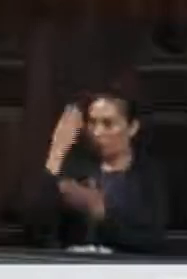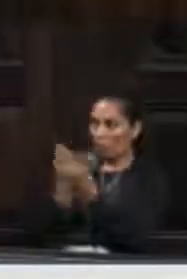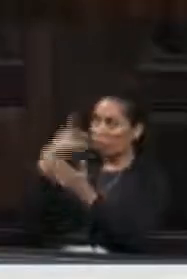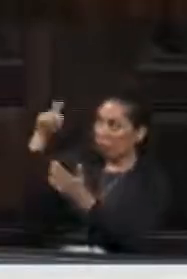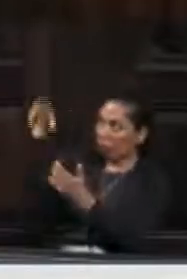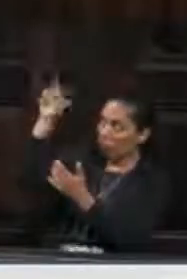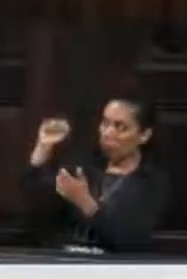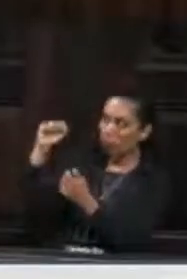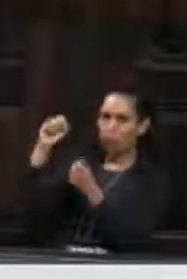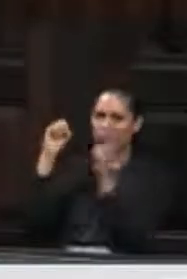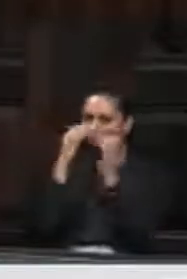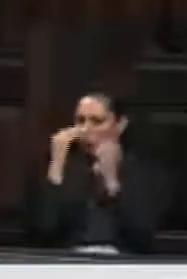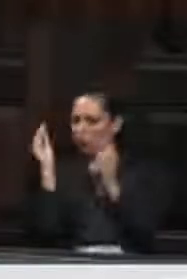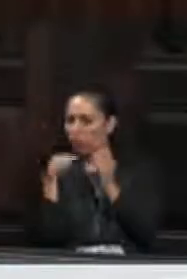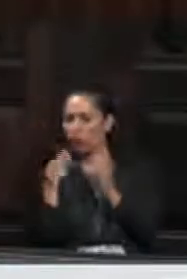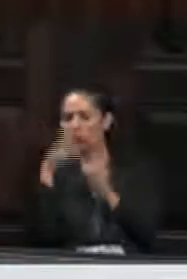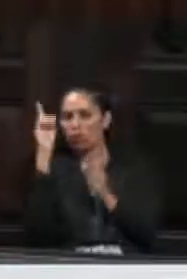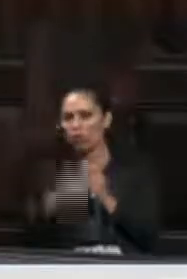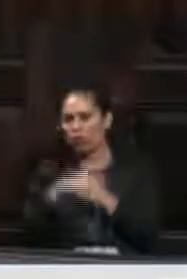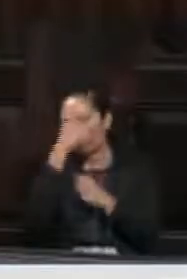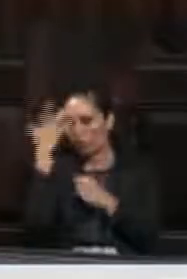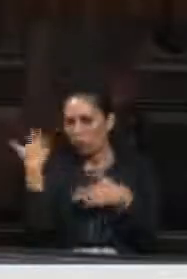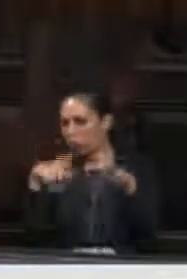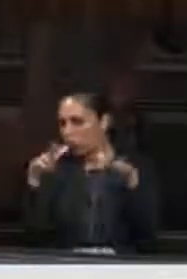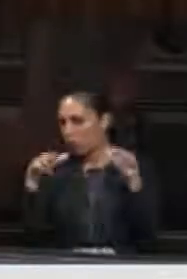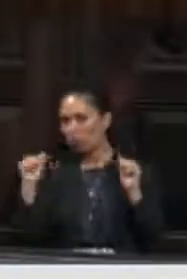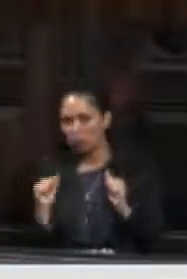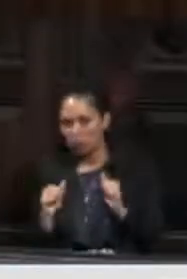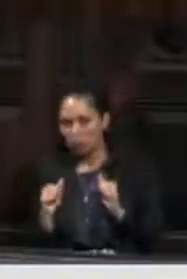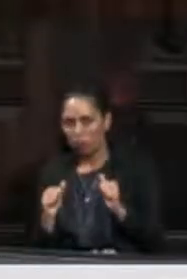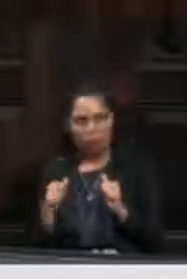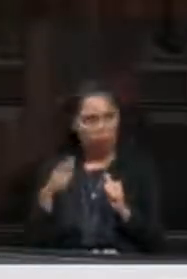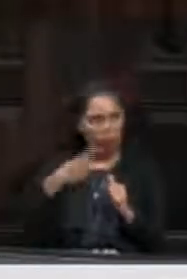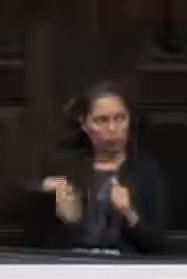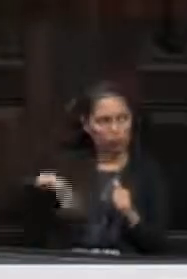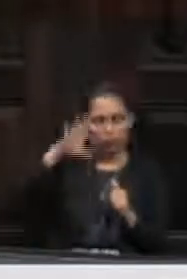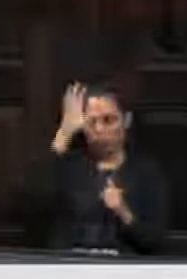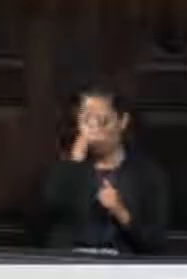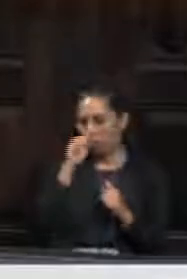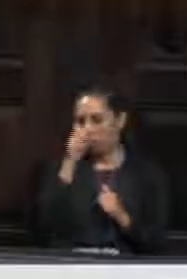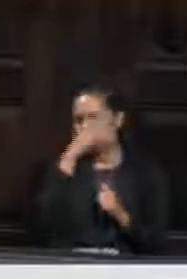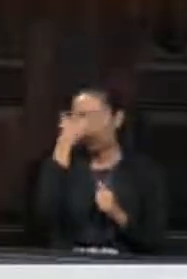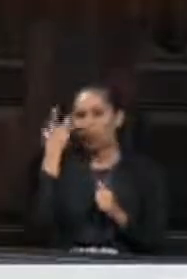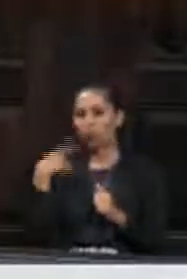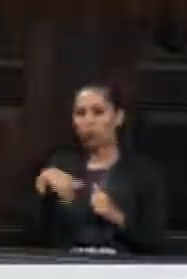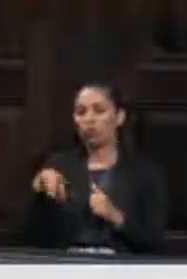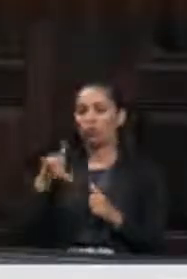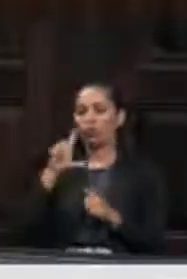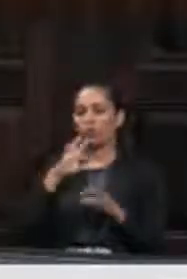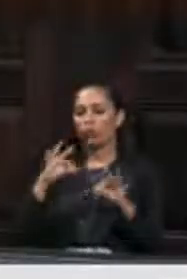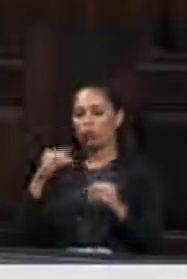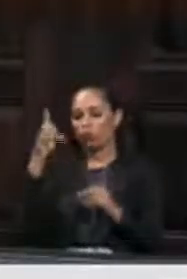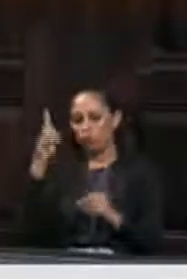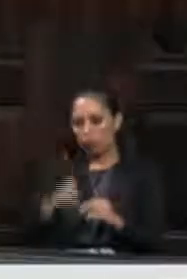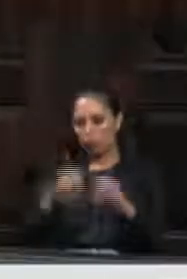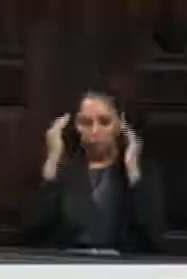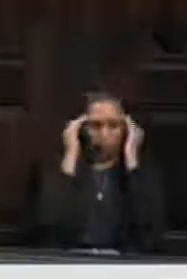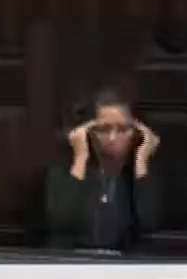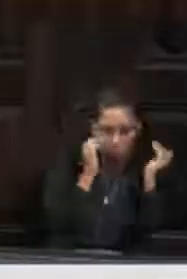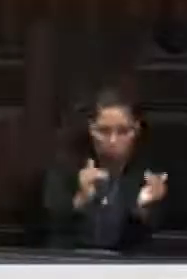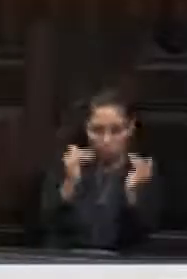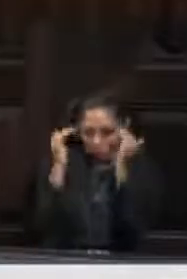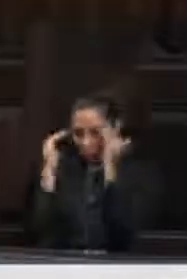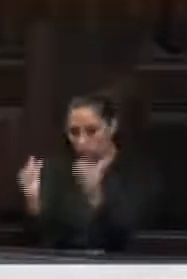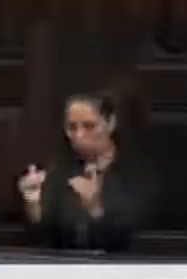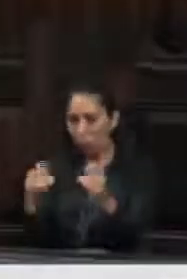pelo contrário, nós acreditamos que todos devem ter os seus direitos respeitados. Mas quando